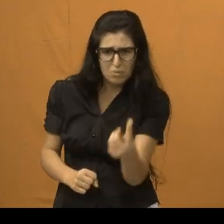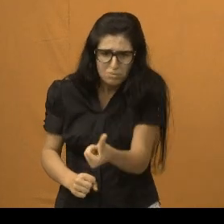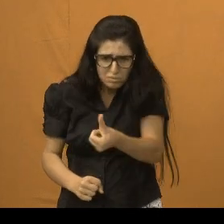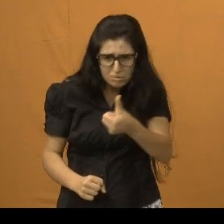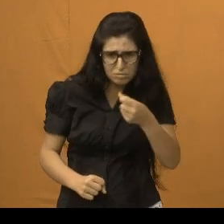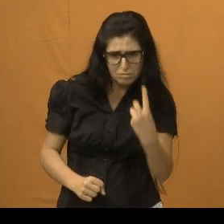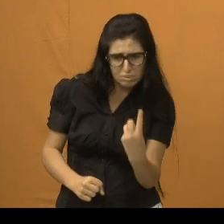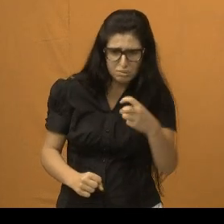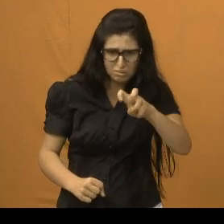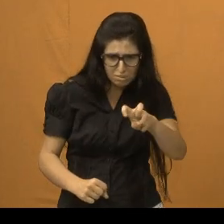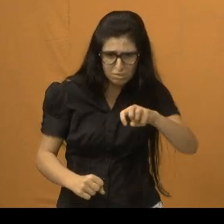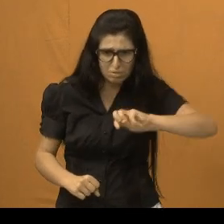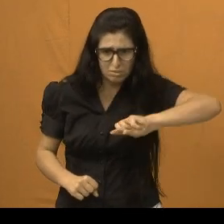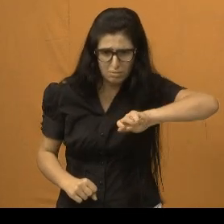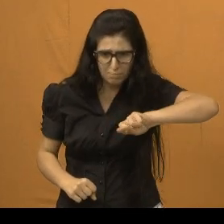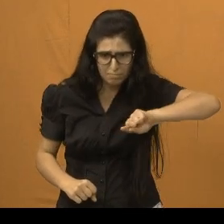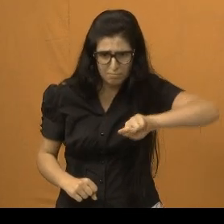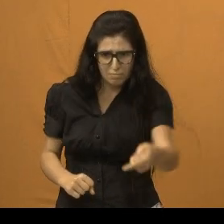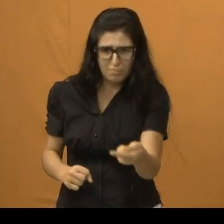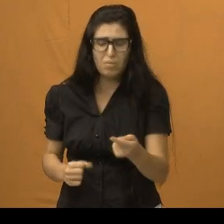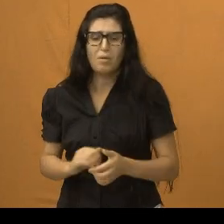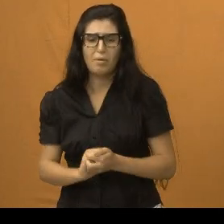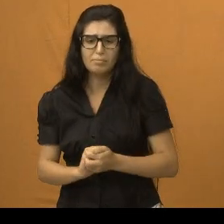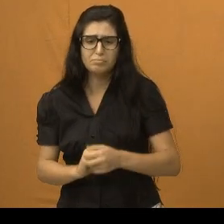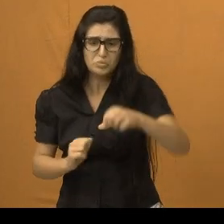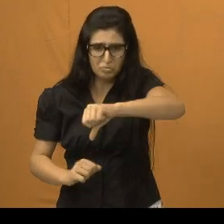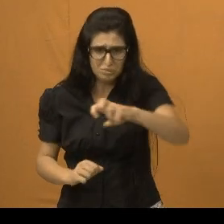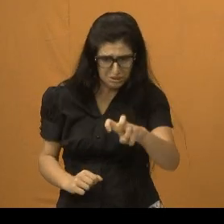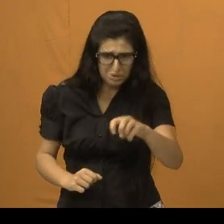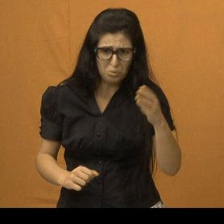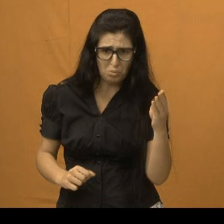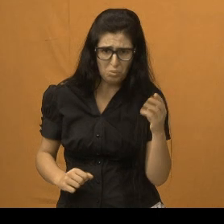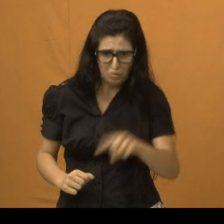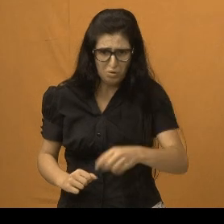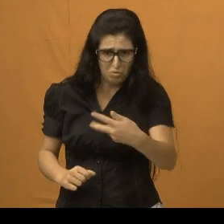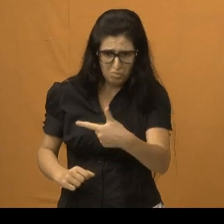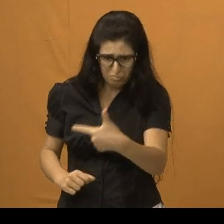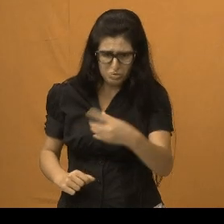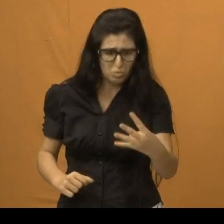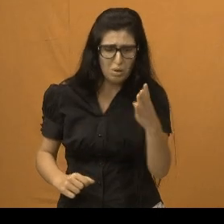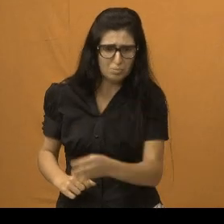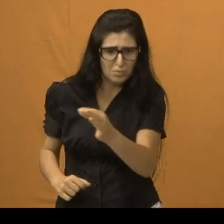786.615.000, a cifra de 95,24%. O capital,